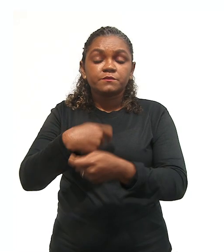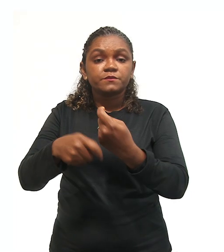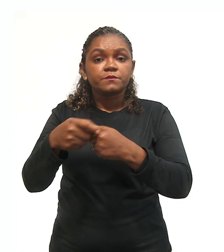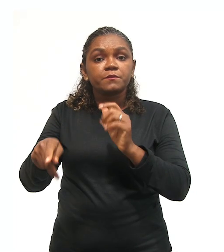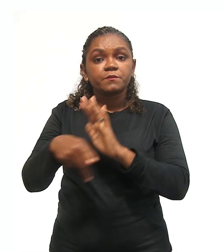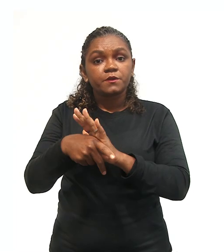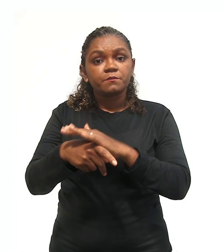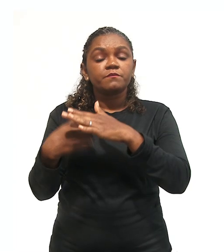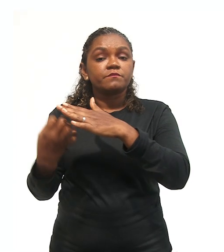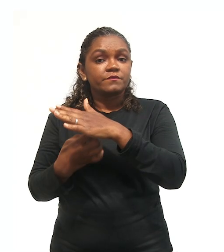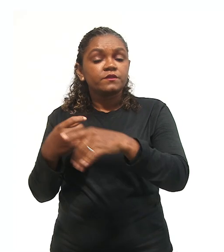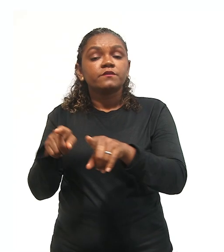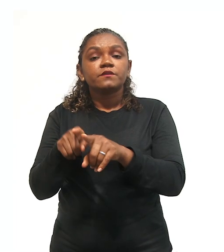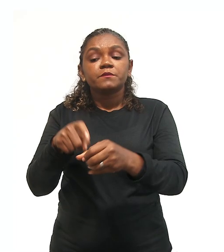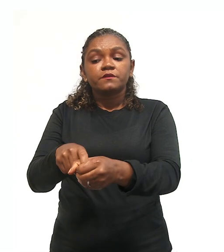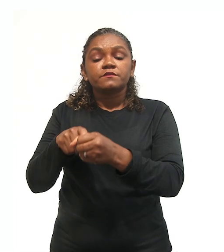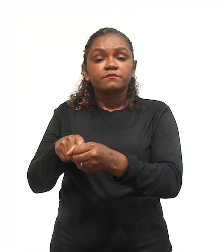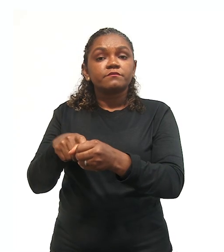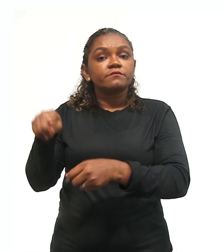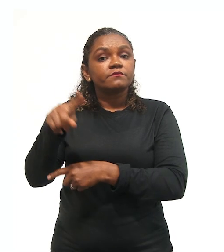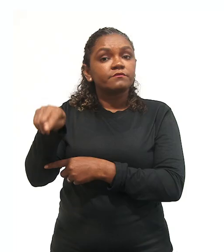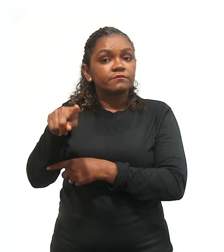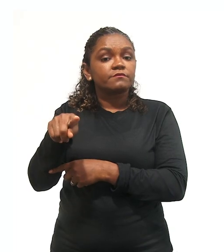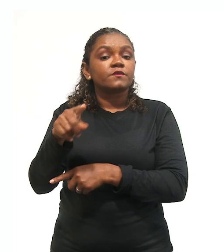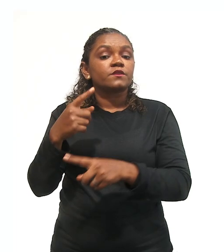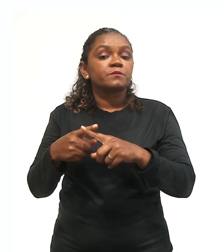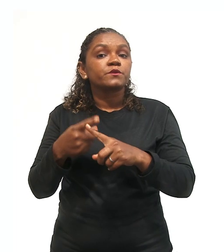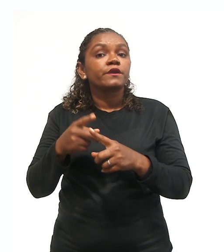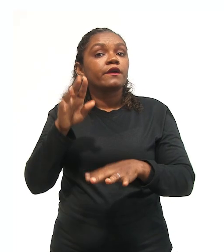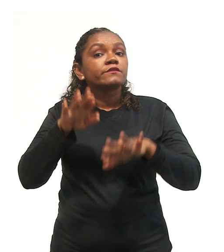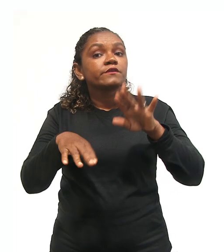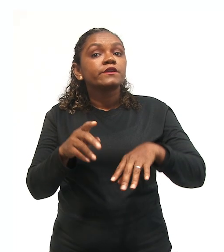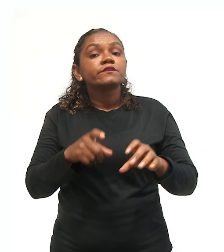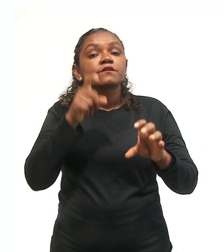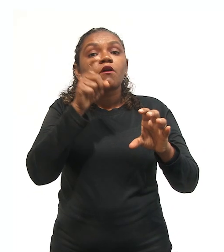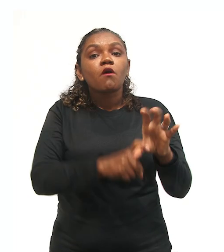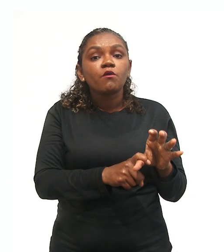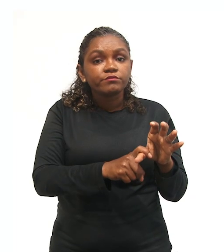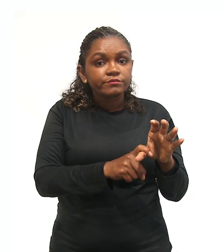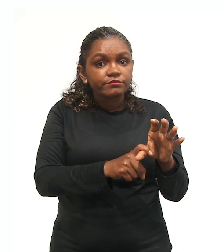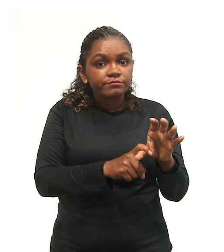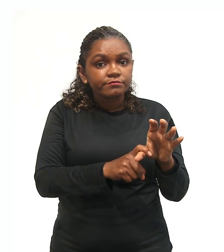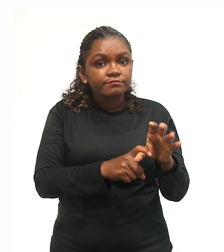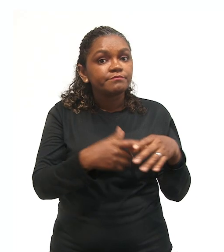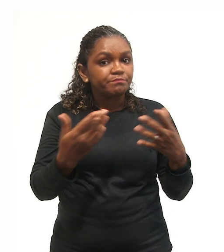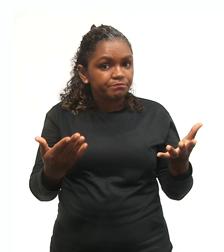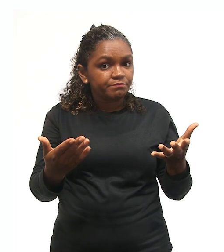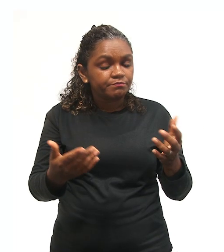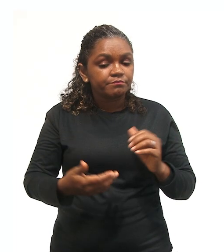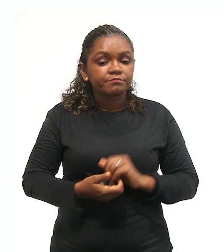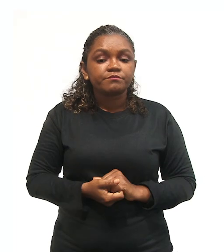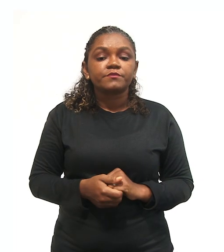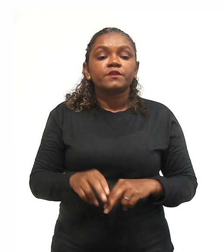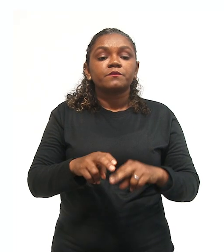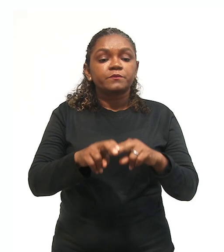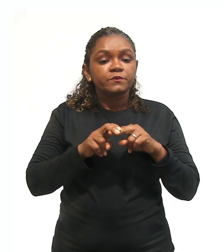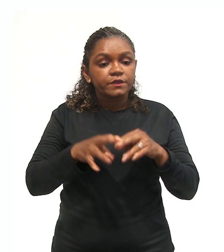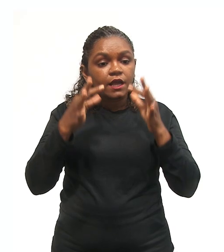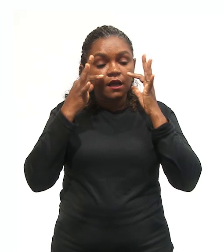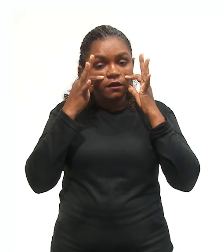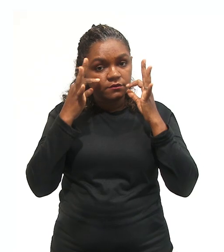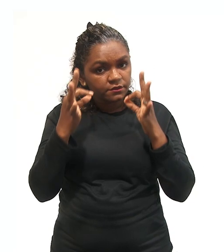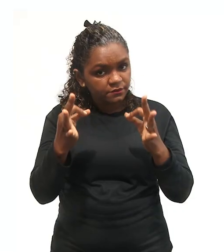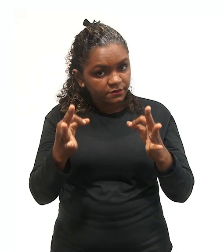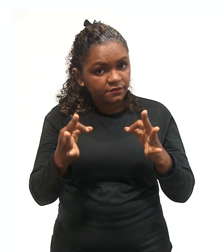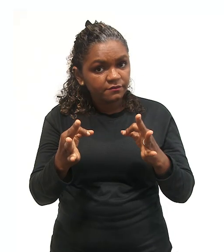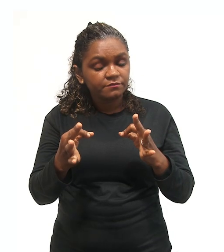da empresa e para os sócios, em razão de dívidas ou passivos ocultos. Atenção quanto